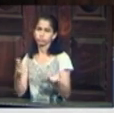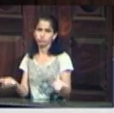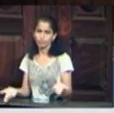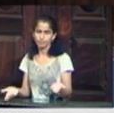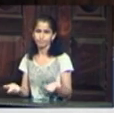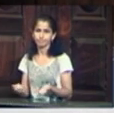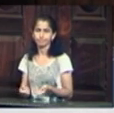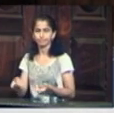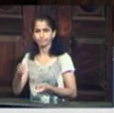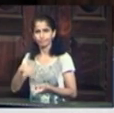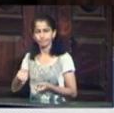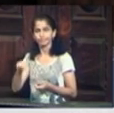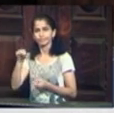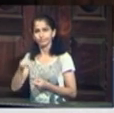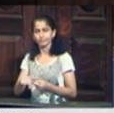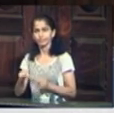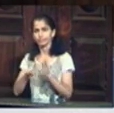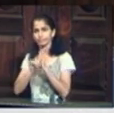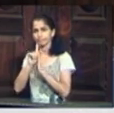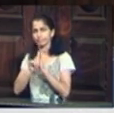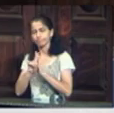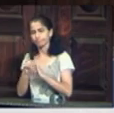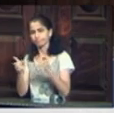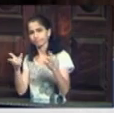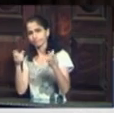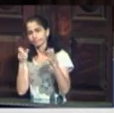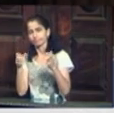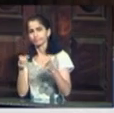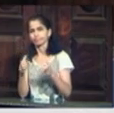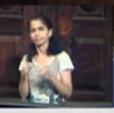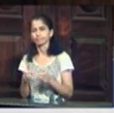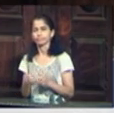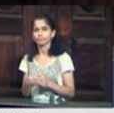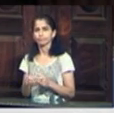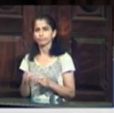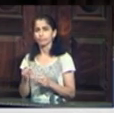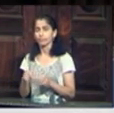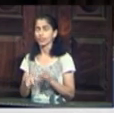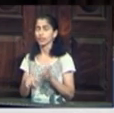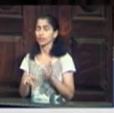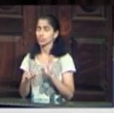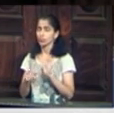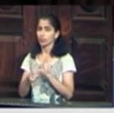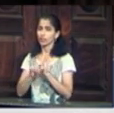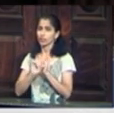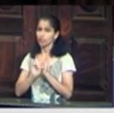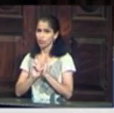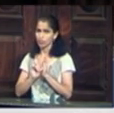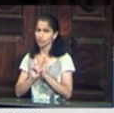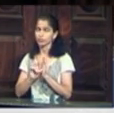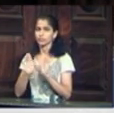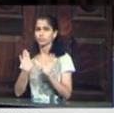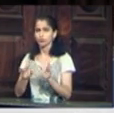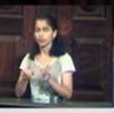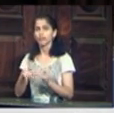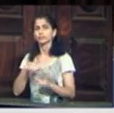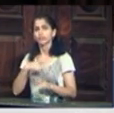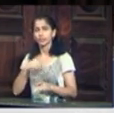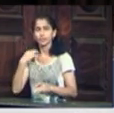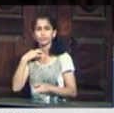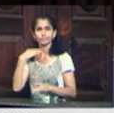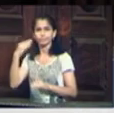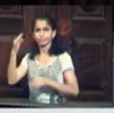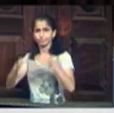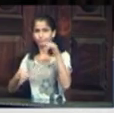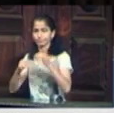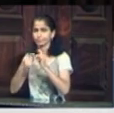aqui analisando uma matéria que preventivamente foi atacada pelo Judiciário